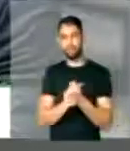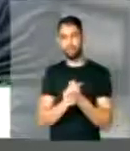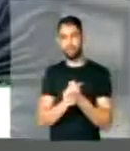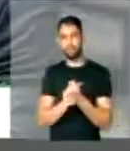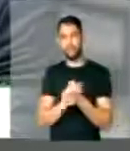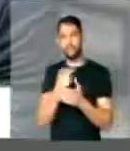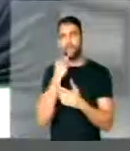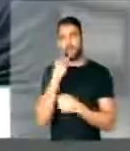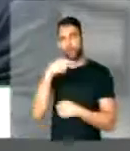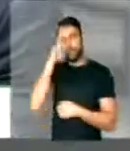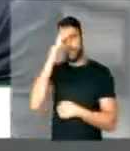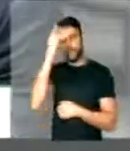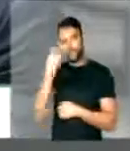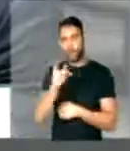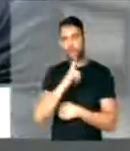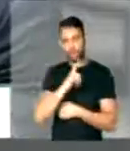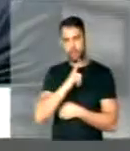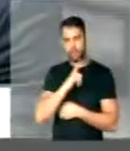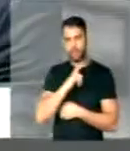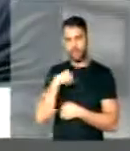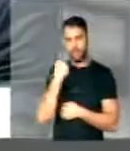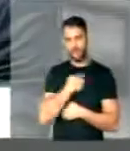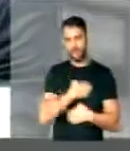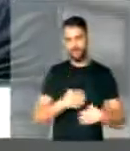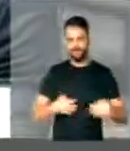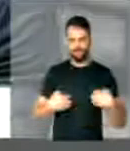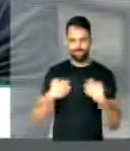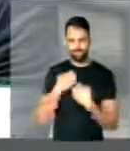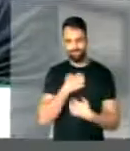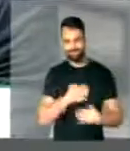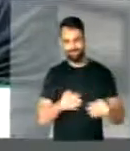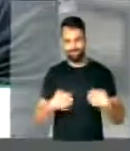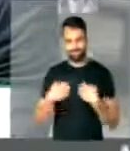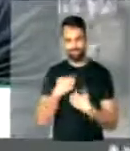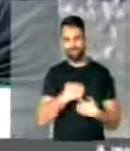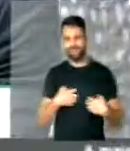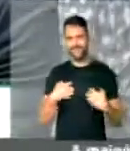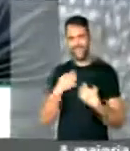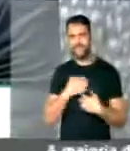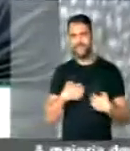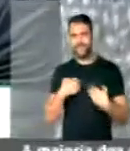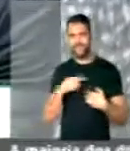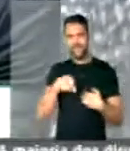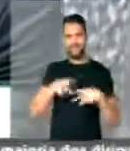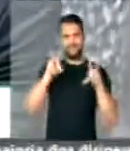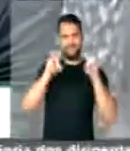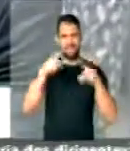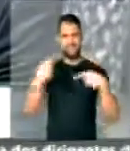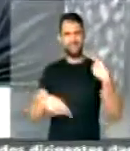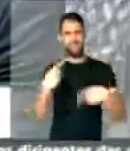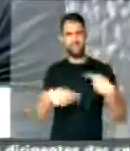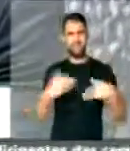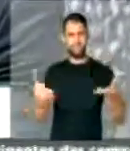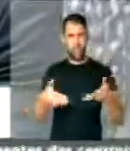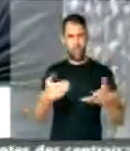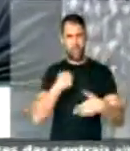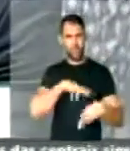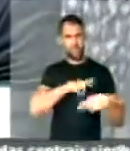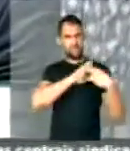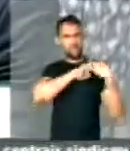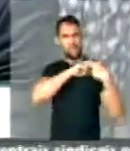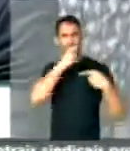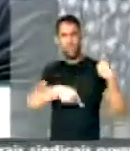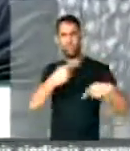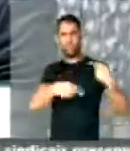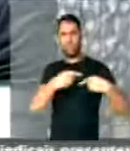também, como Vossa Excelência, da nossa indignação em torno desse tema que está aqui hoje, né, sobre nós, que é a